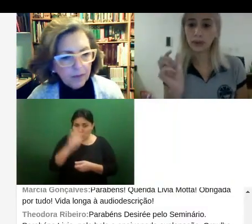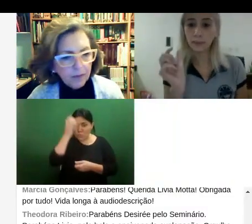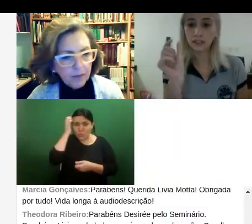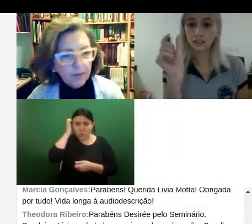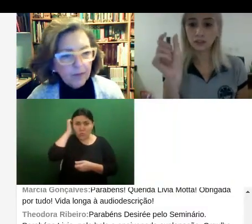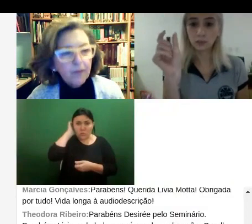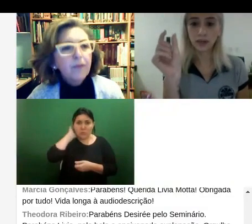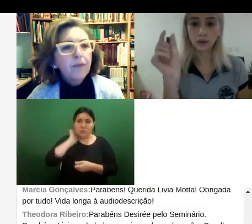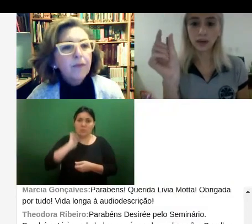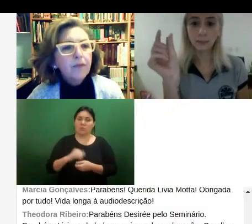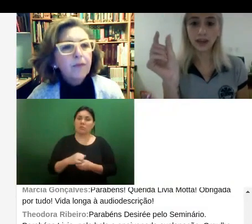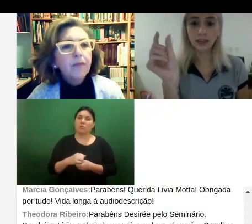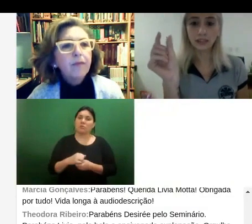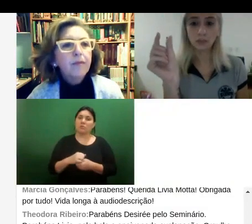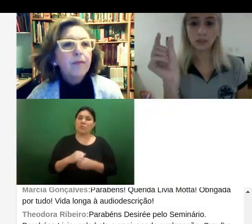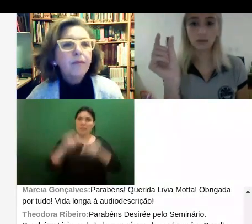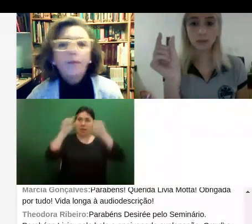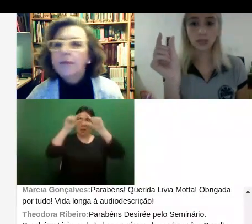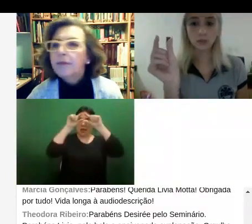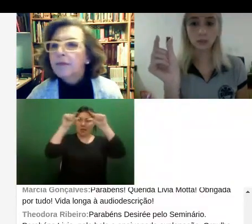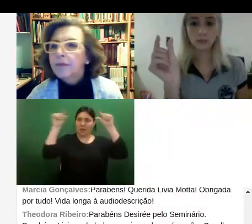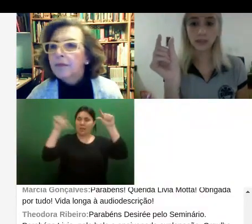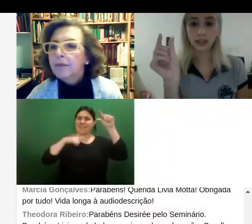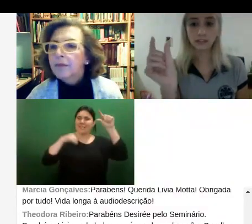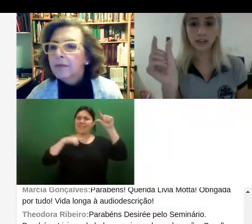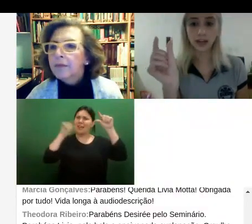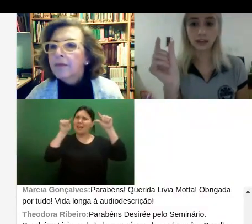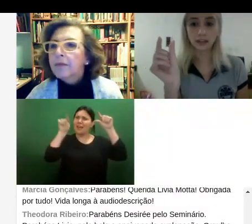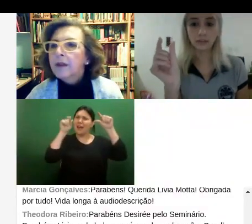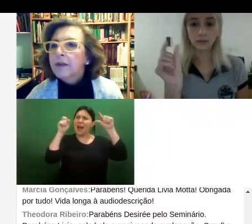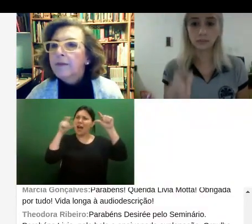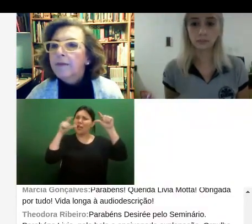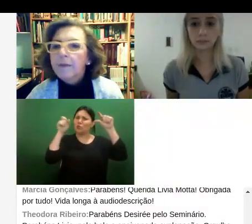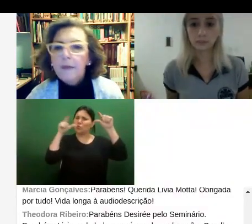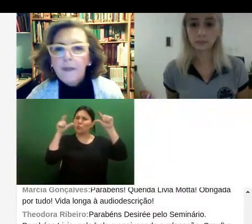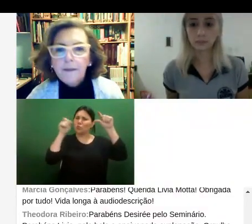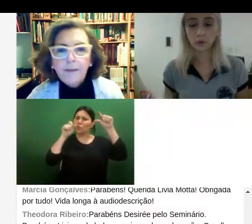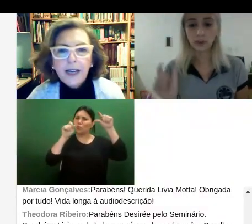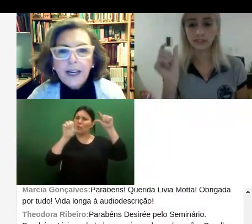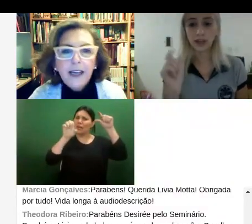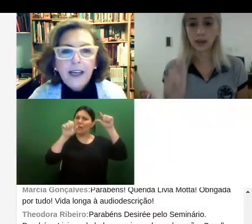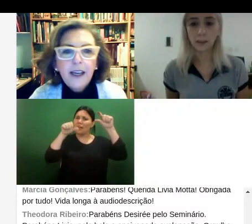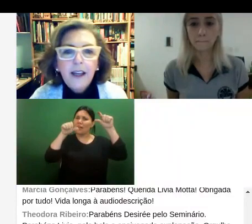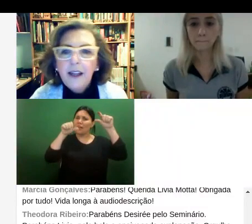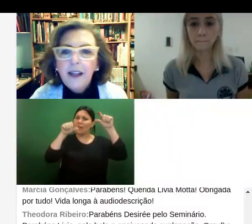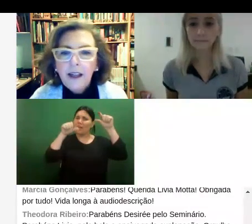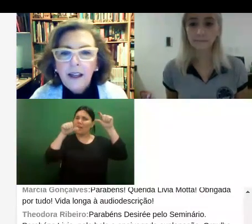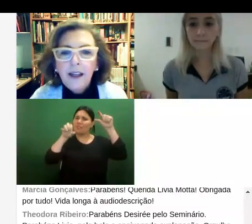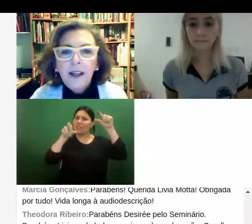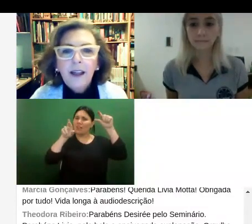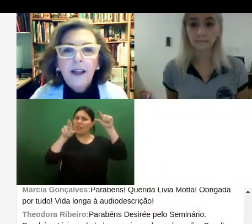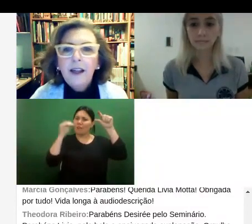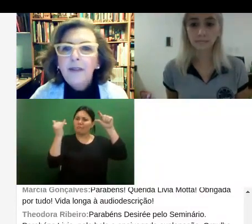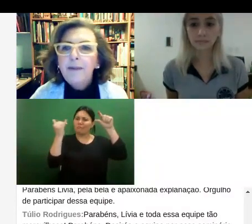Então, na parte superior aparece um botãozinho azul, enviar arquivo. Espera aí, Enviar.